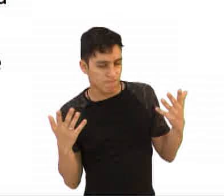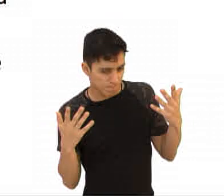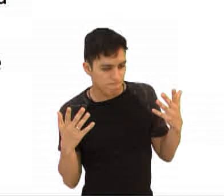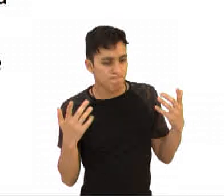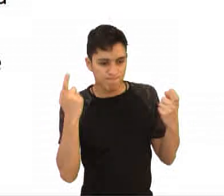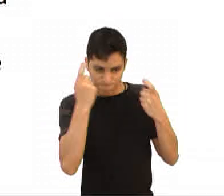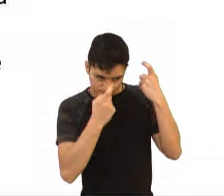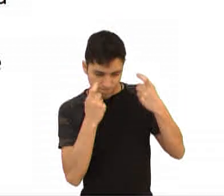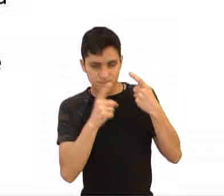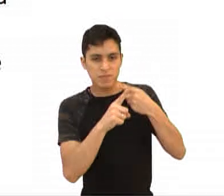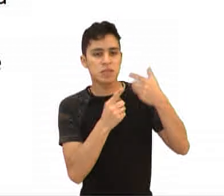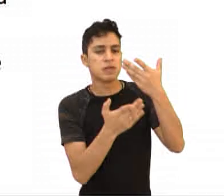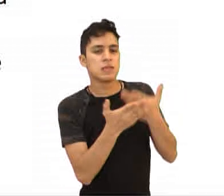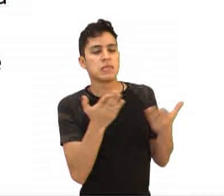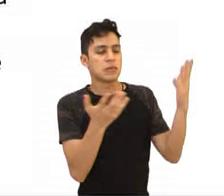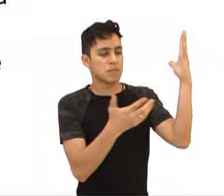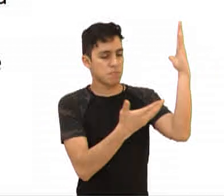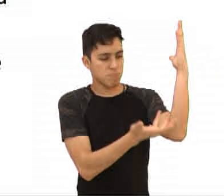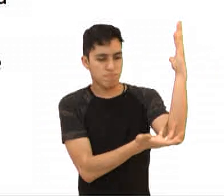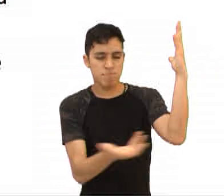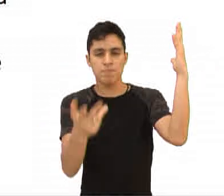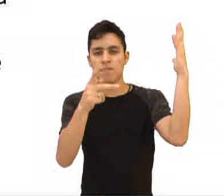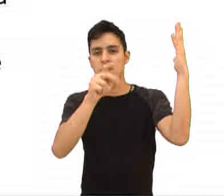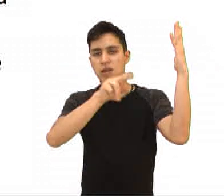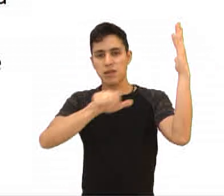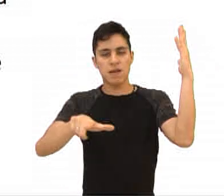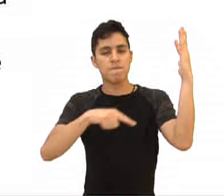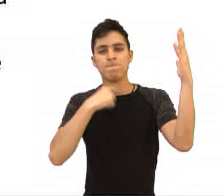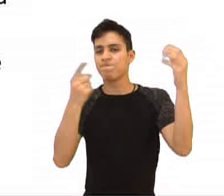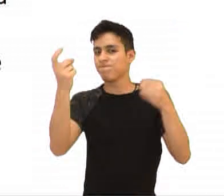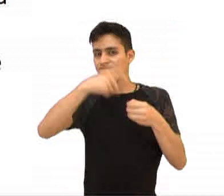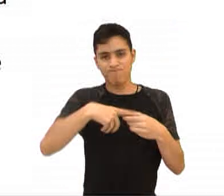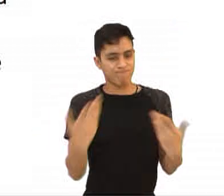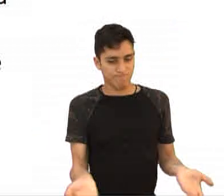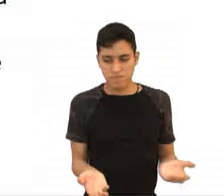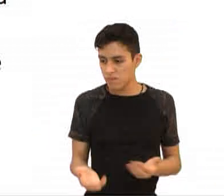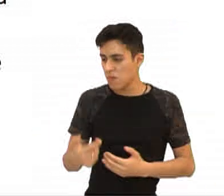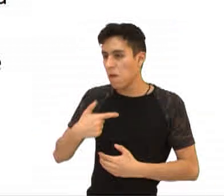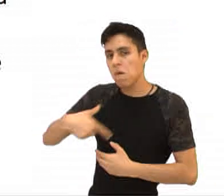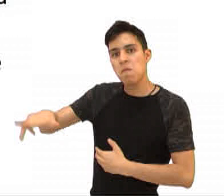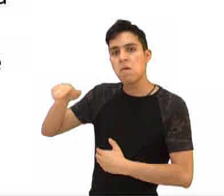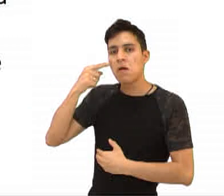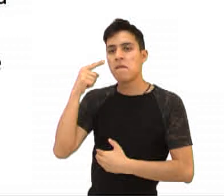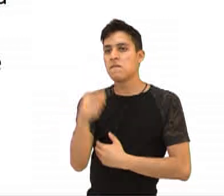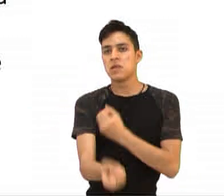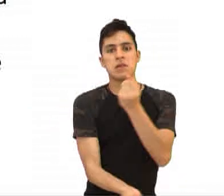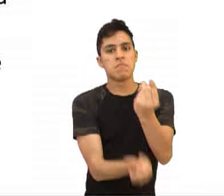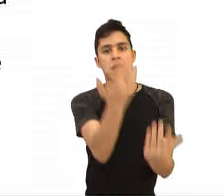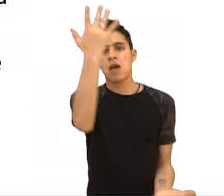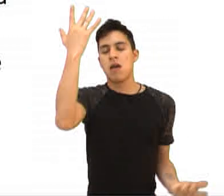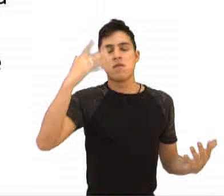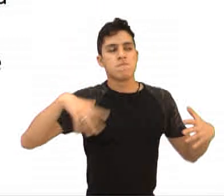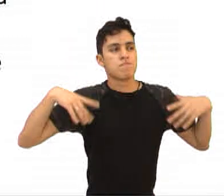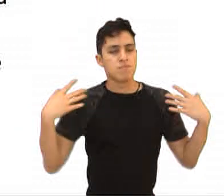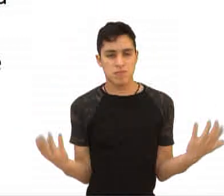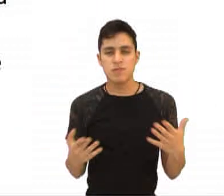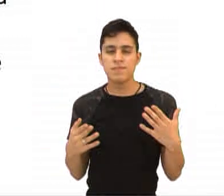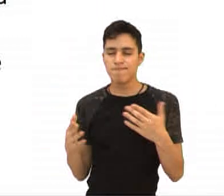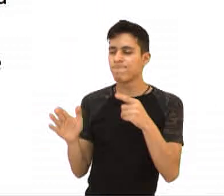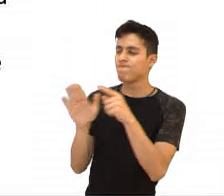perda grande do Pantanal com baixa regeneração ainda. Nunca tinha visto uma queimada tão grande, disse em entrevista por